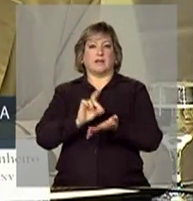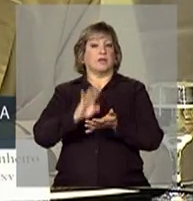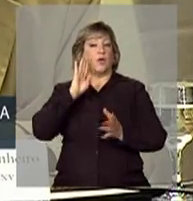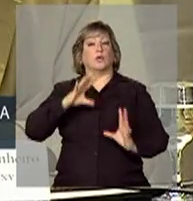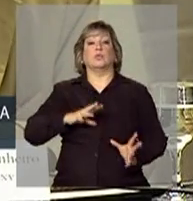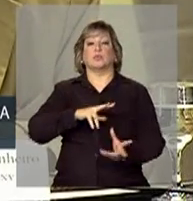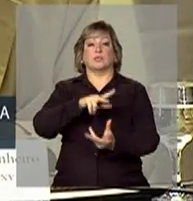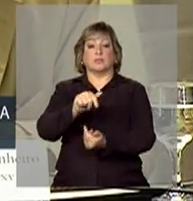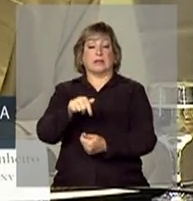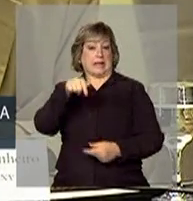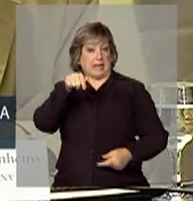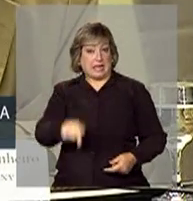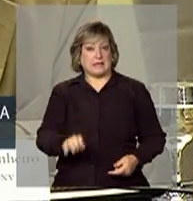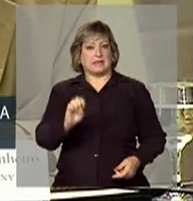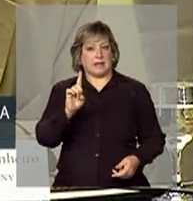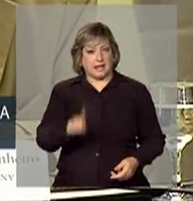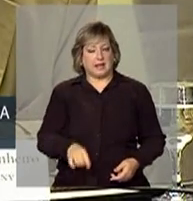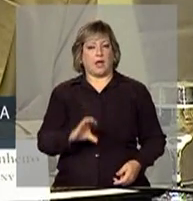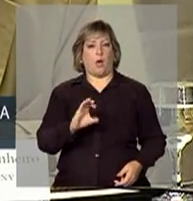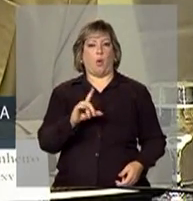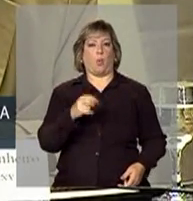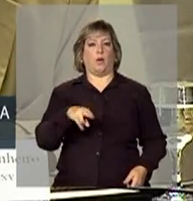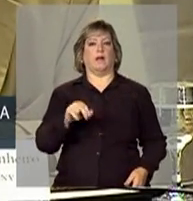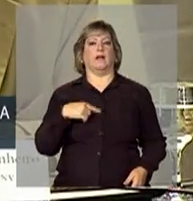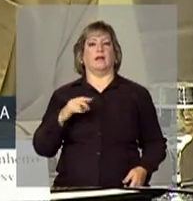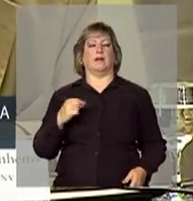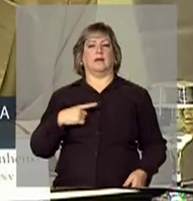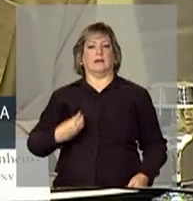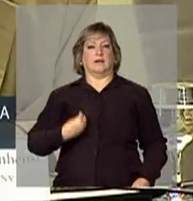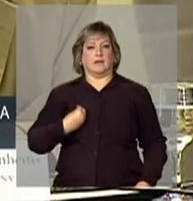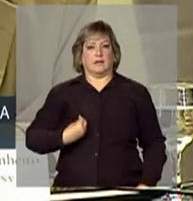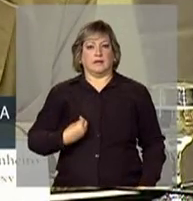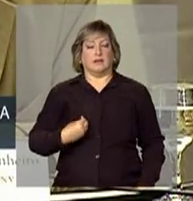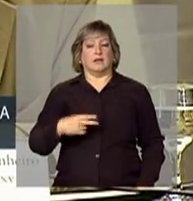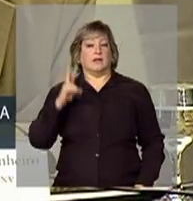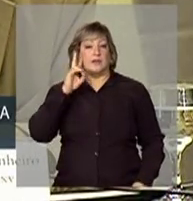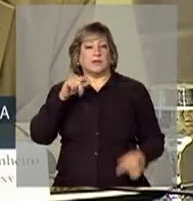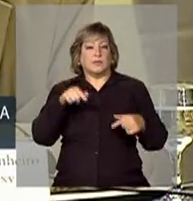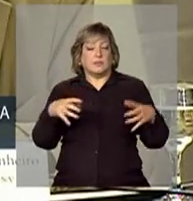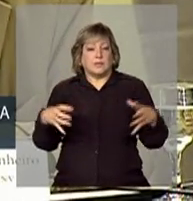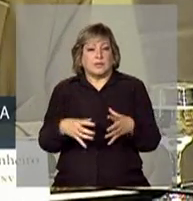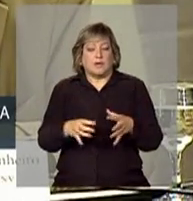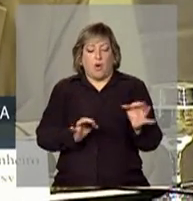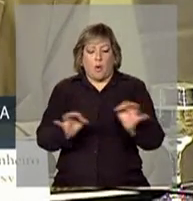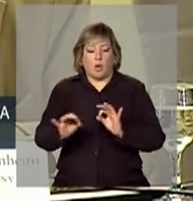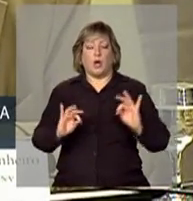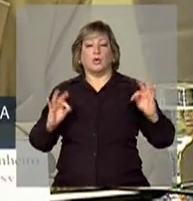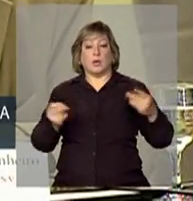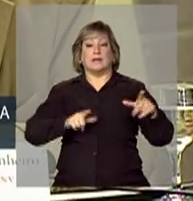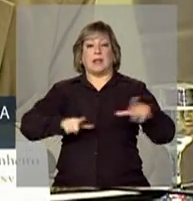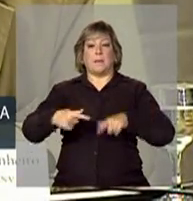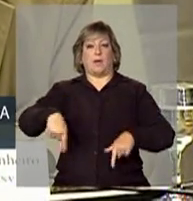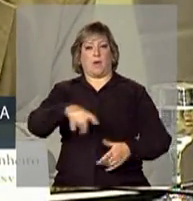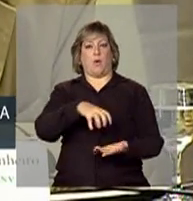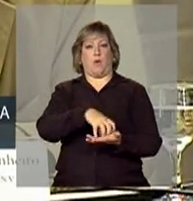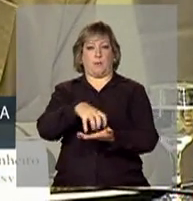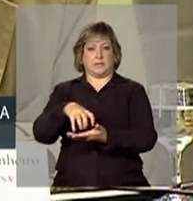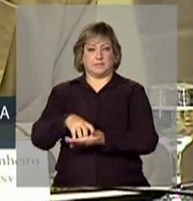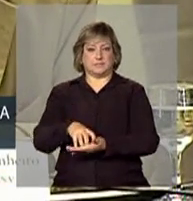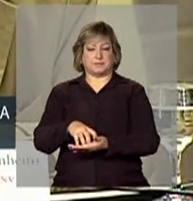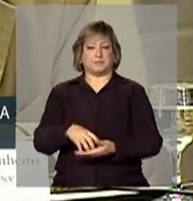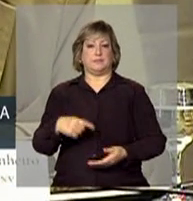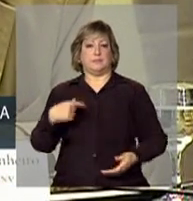Quer dizer, essa é a coluna vertebral em torno da qual se organiza todo o trabalho da comissão. Eu acho que a